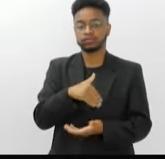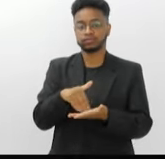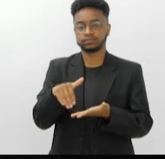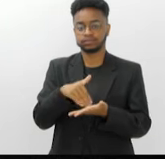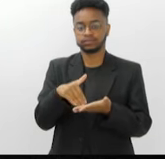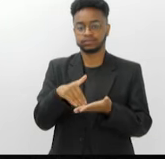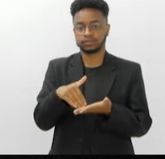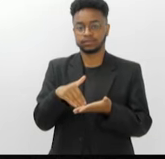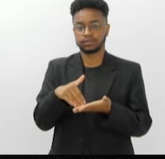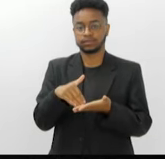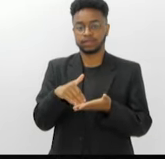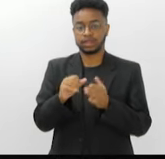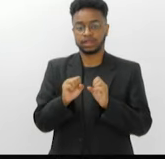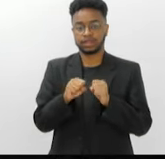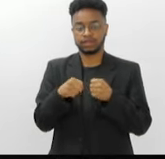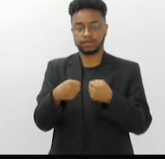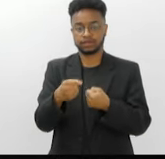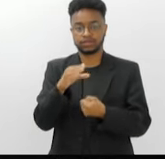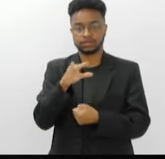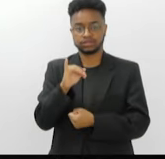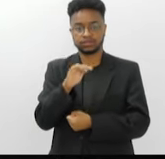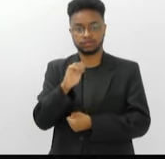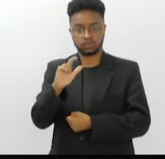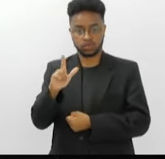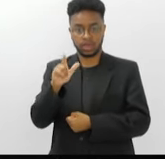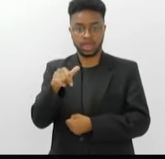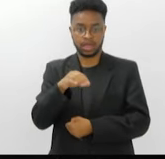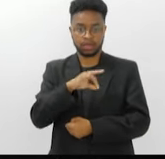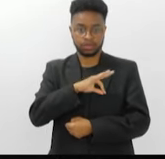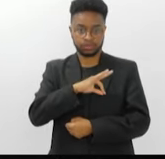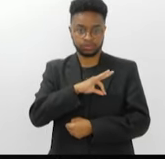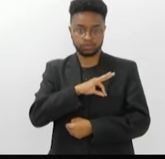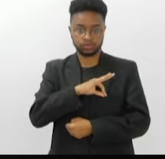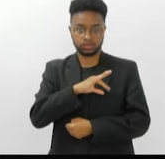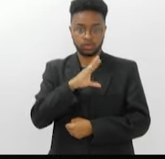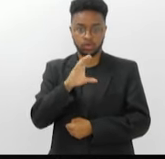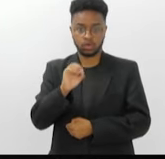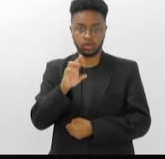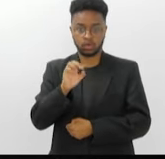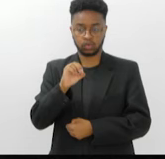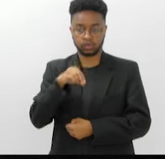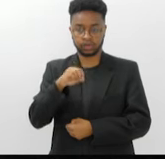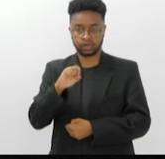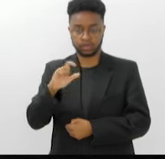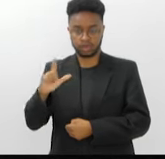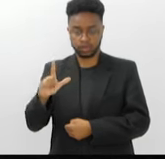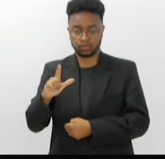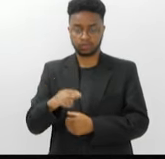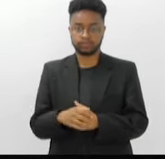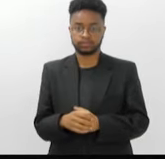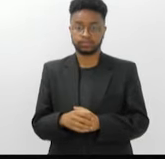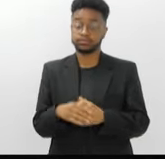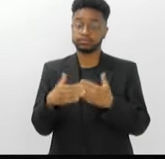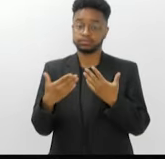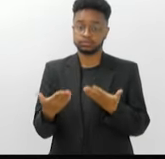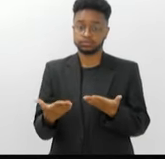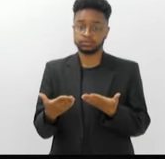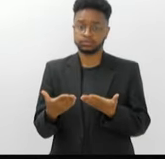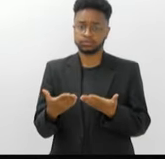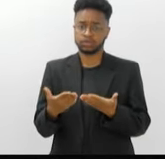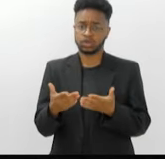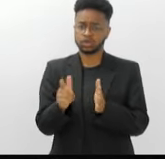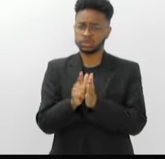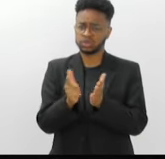Civil, que é um coronel da PM. E ele é um sargento da PM. E o jornal está estranhando.